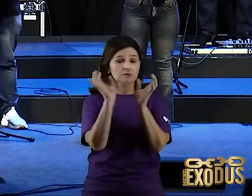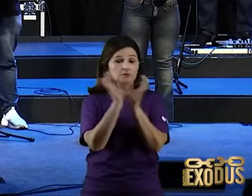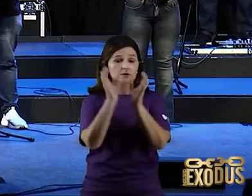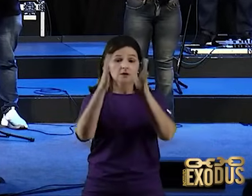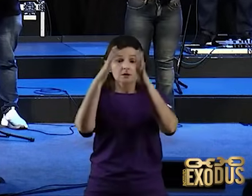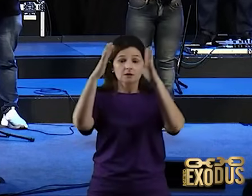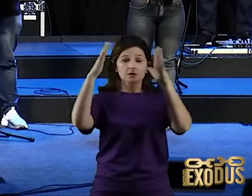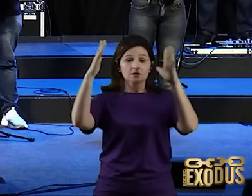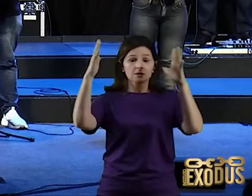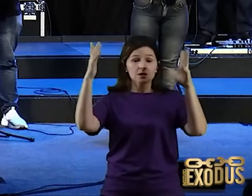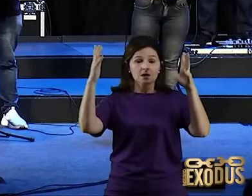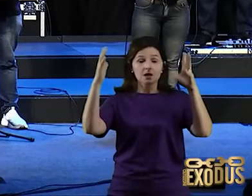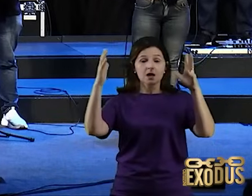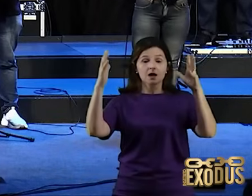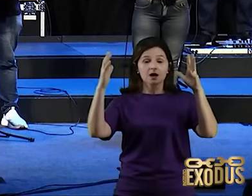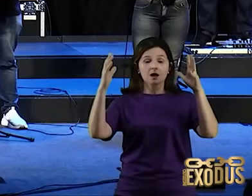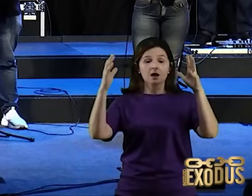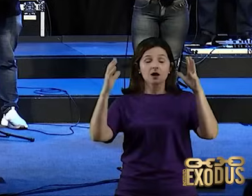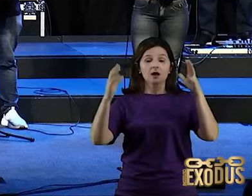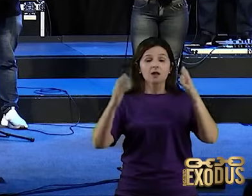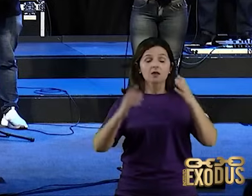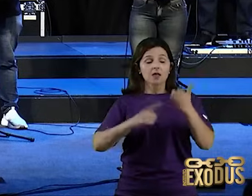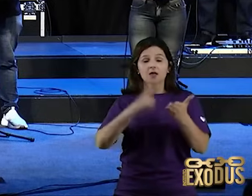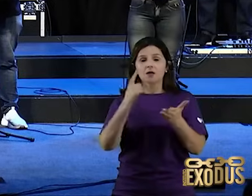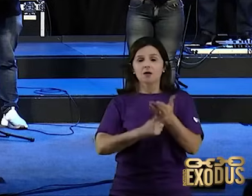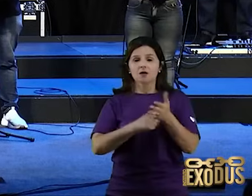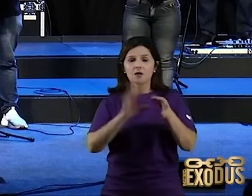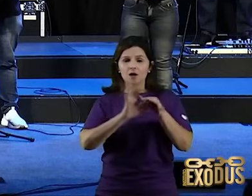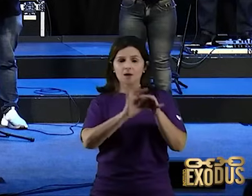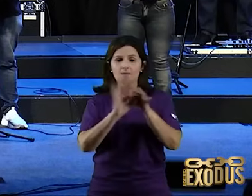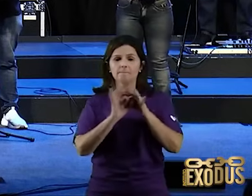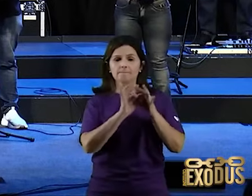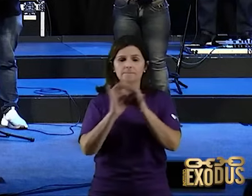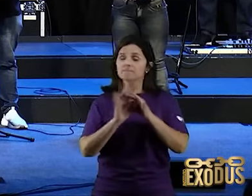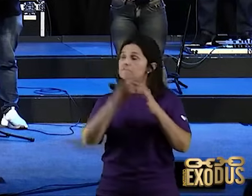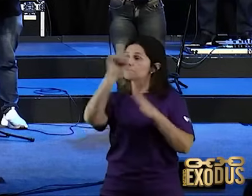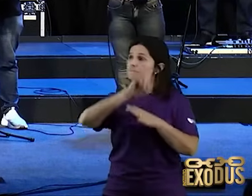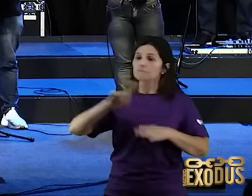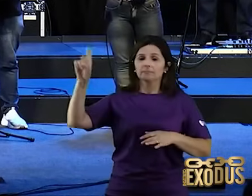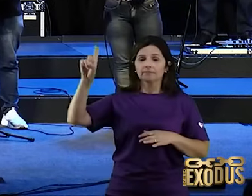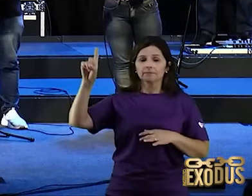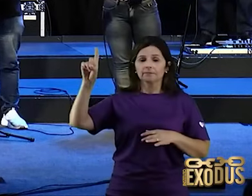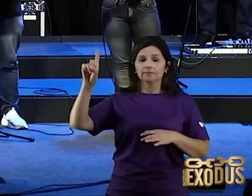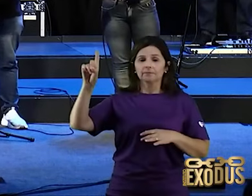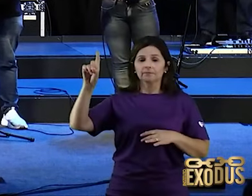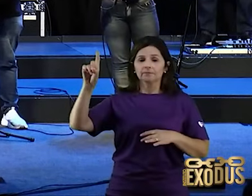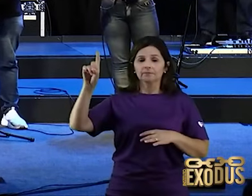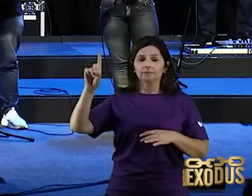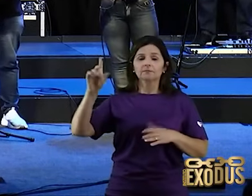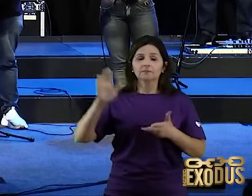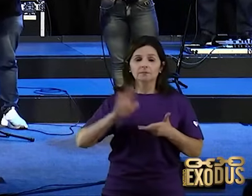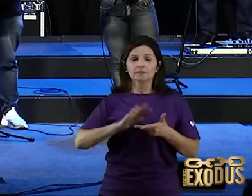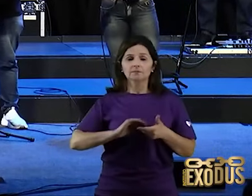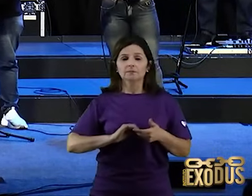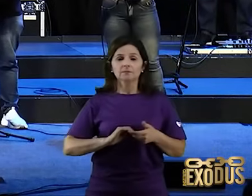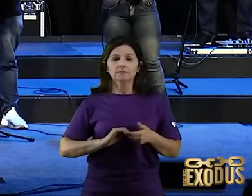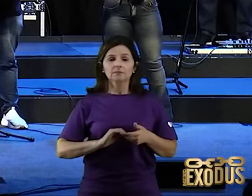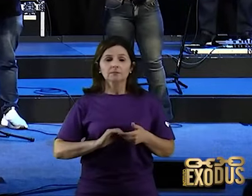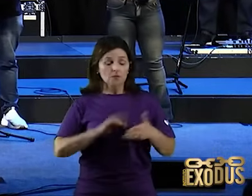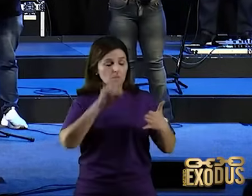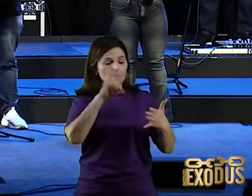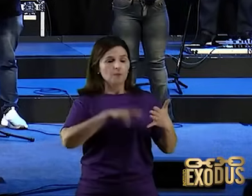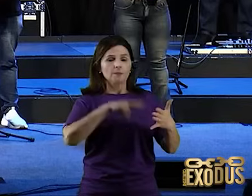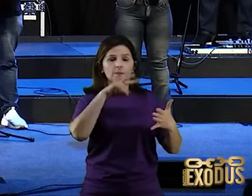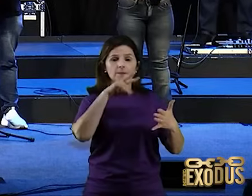pacto de aliança e se você leu comigo somos 480 e tantos lendo a